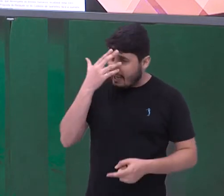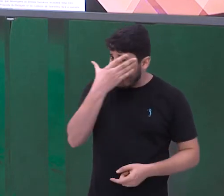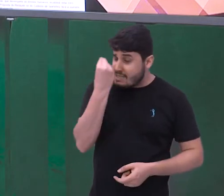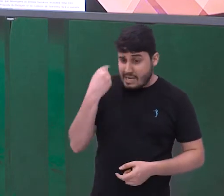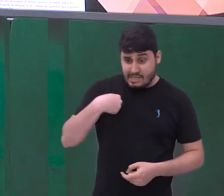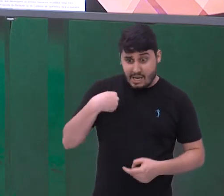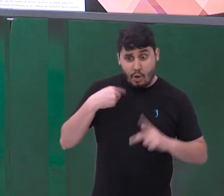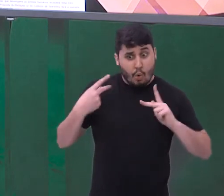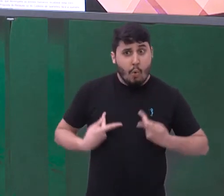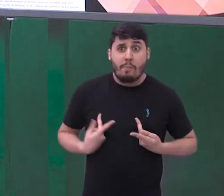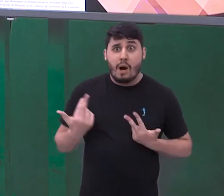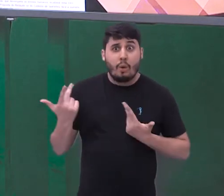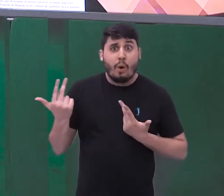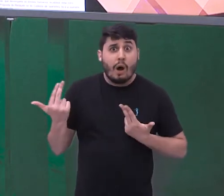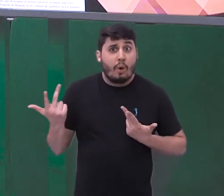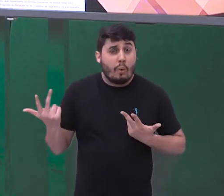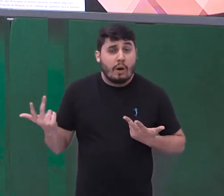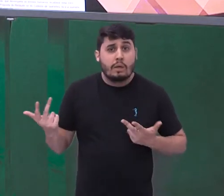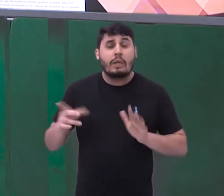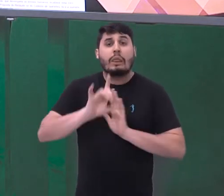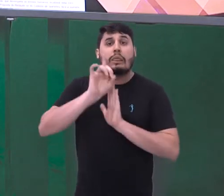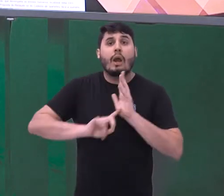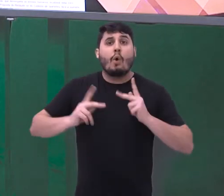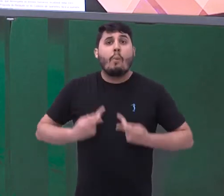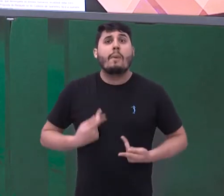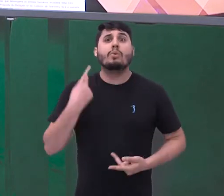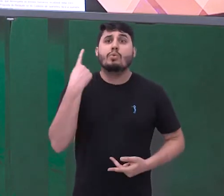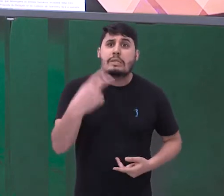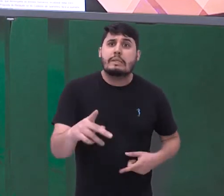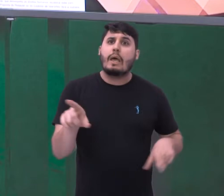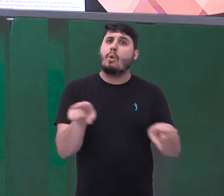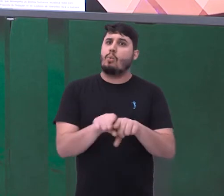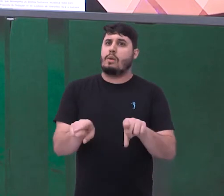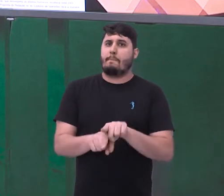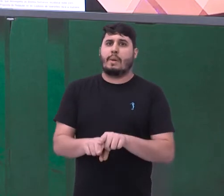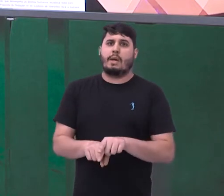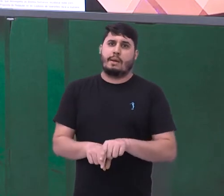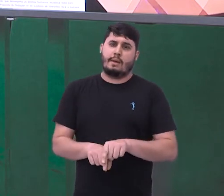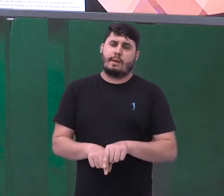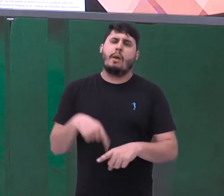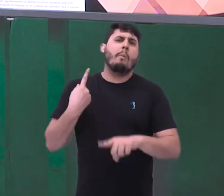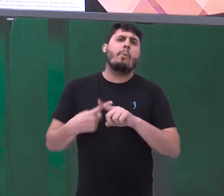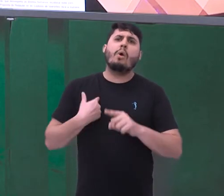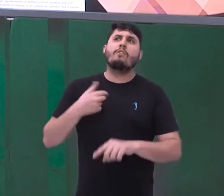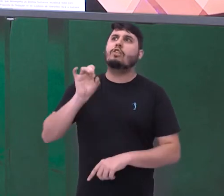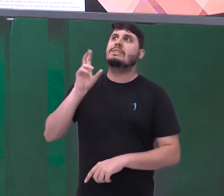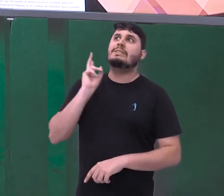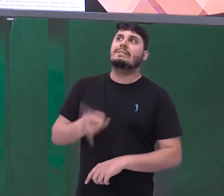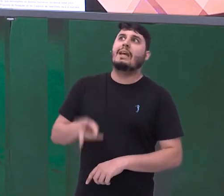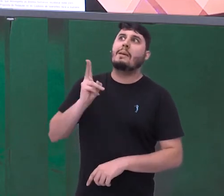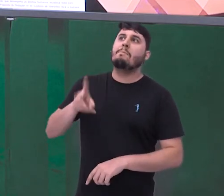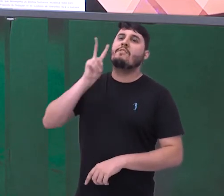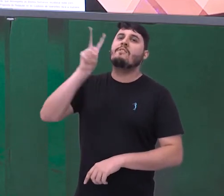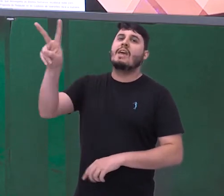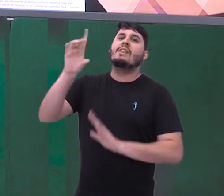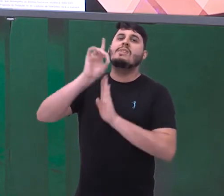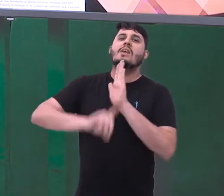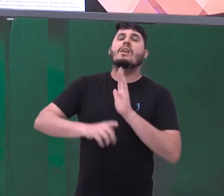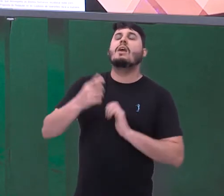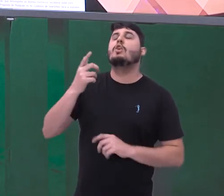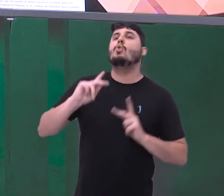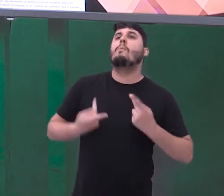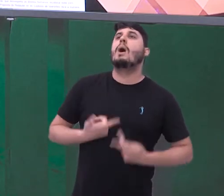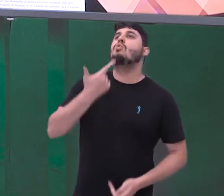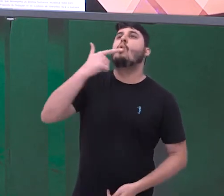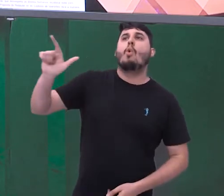ser humano? Os direitos humanos é seu também. Por que você está sempre projetando o direito